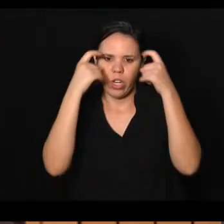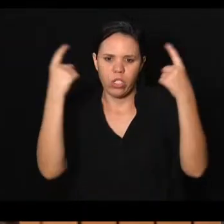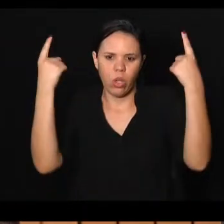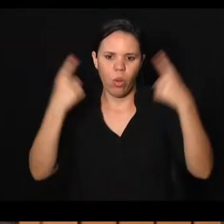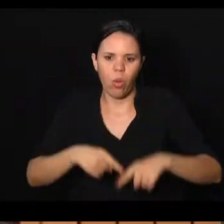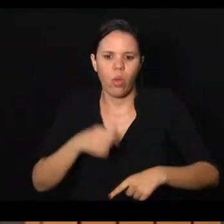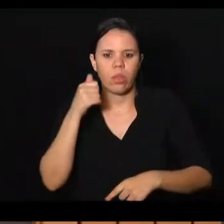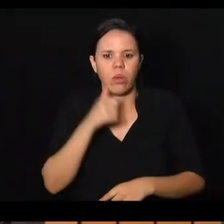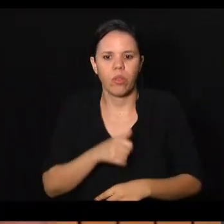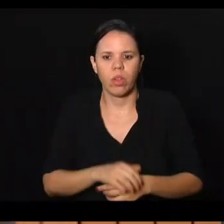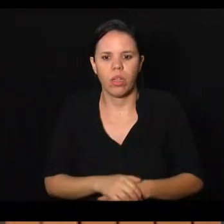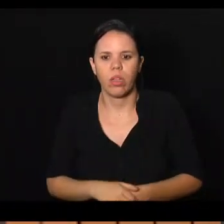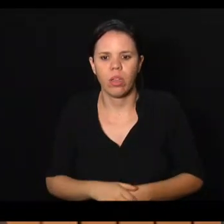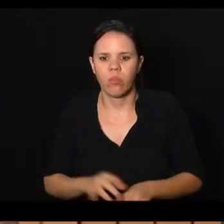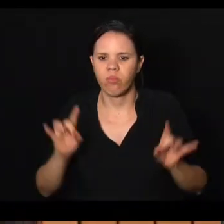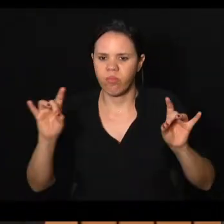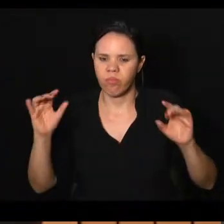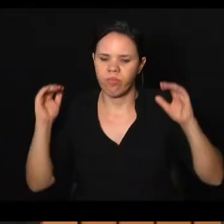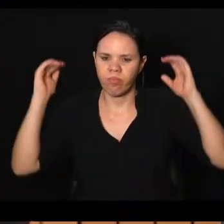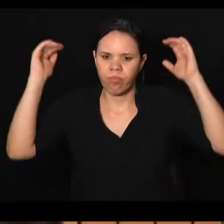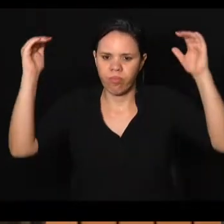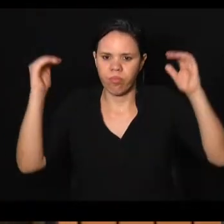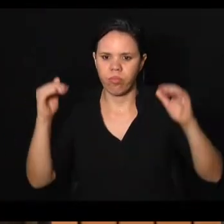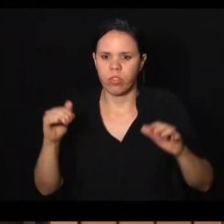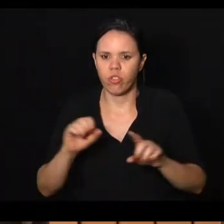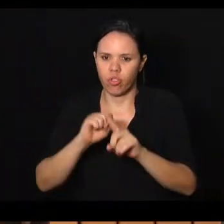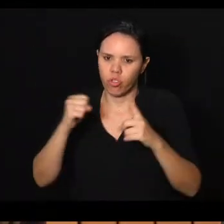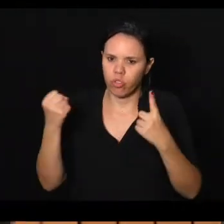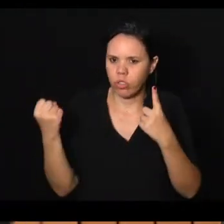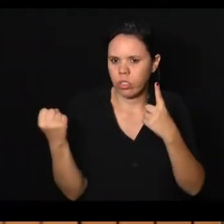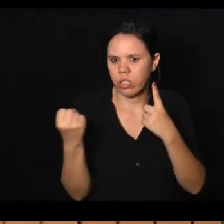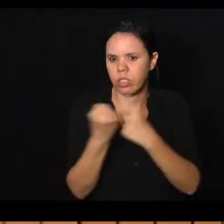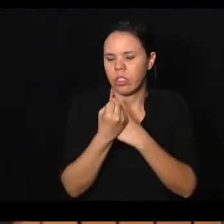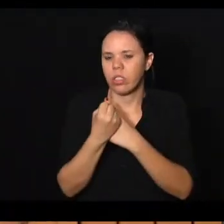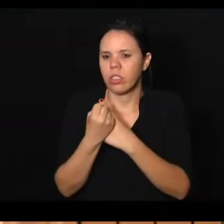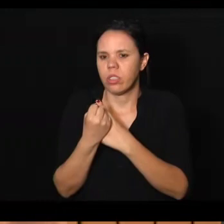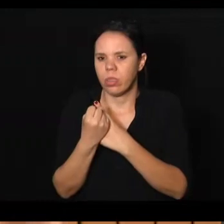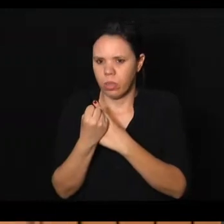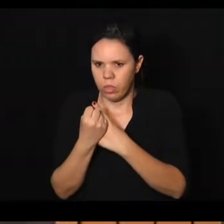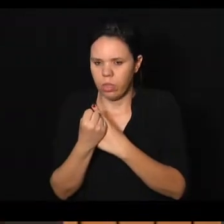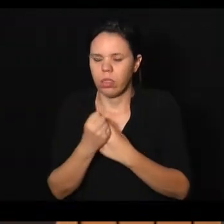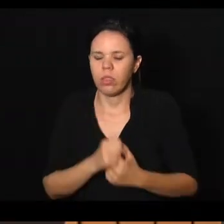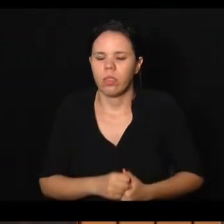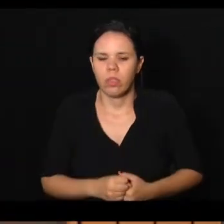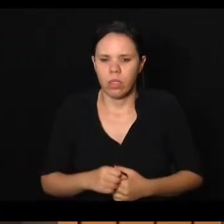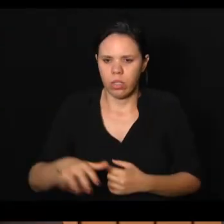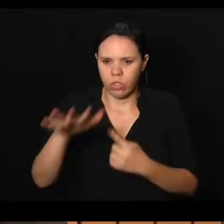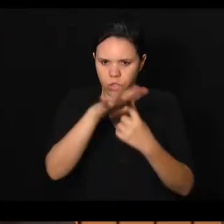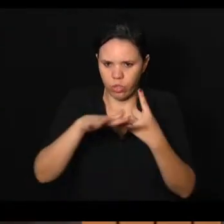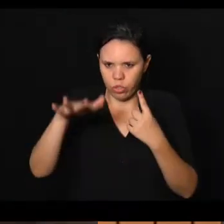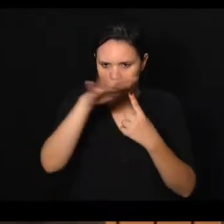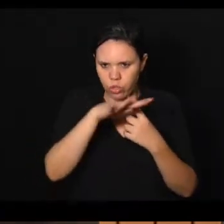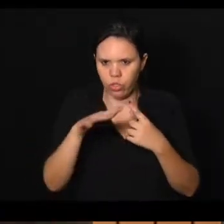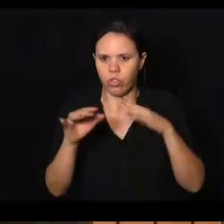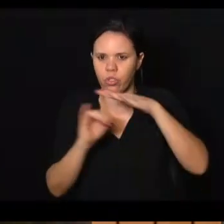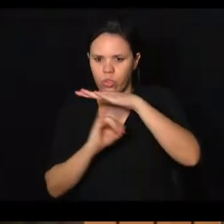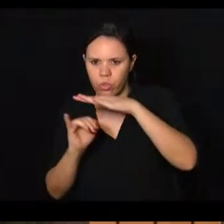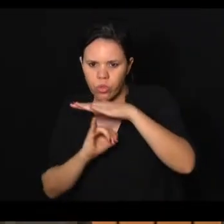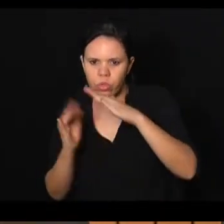numa grande unidade. Sociedade civil, instituições religiosas, poder público,